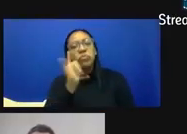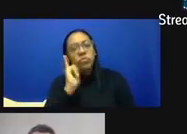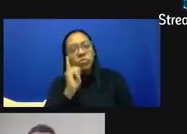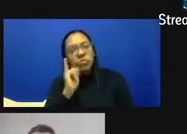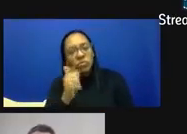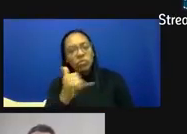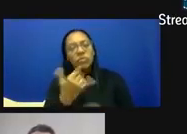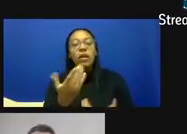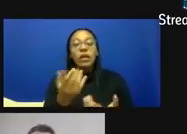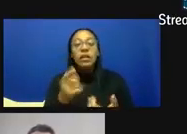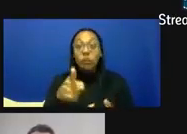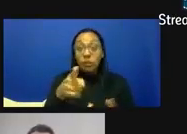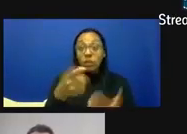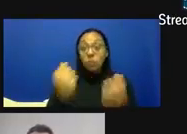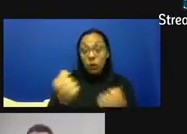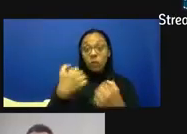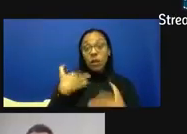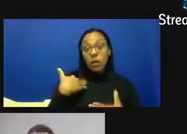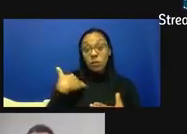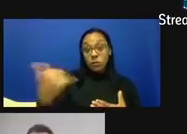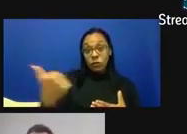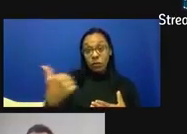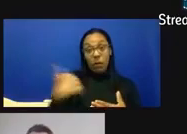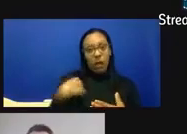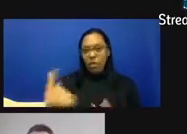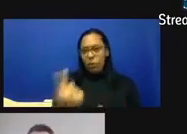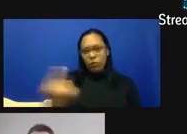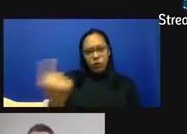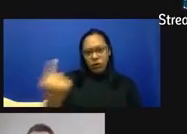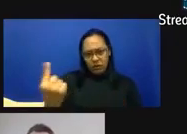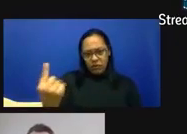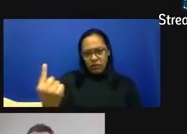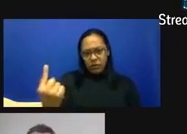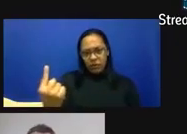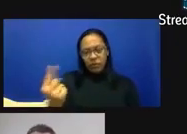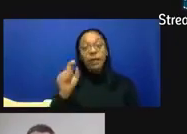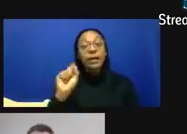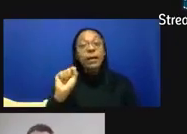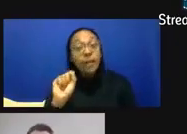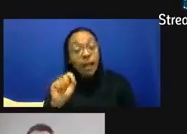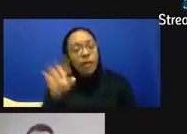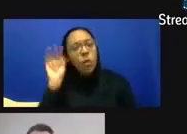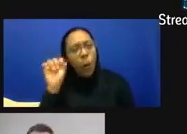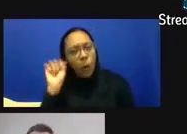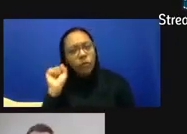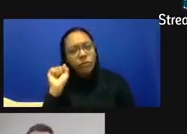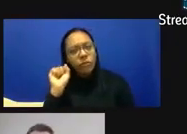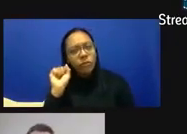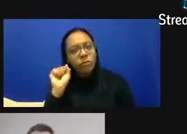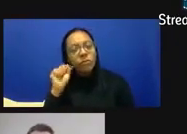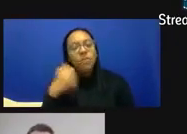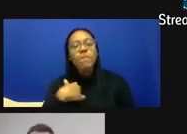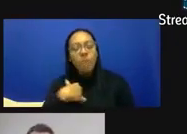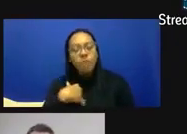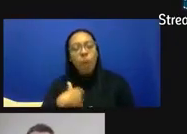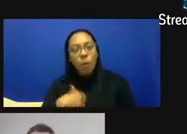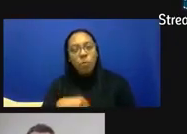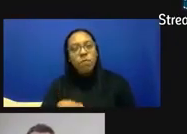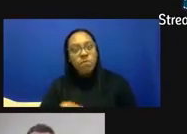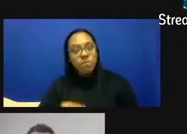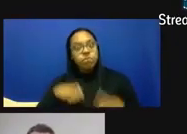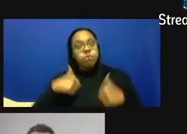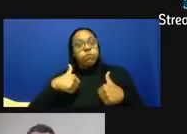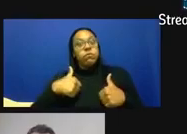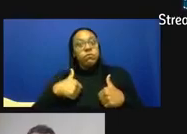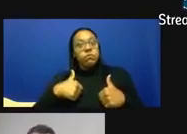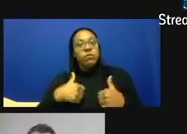alcance, vocês não estão sozinhas. Então, isso é muito forte, né? Quem escuta isso vai ter coragem e vai saber que tem mais